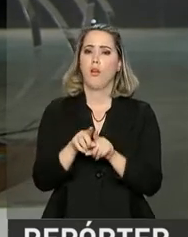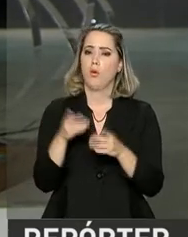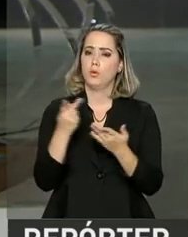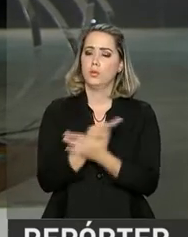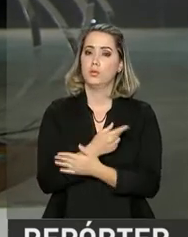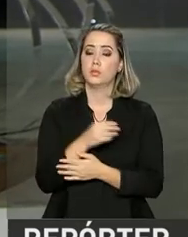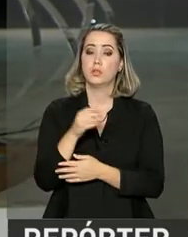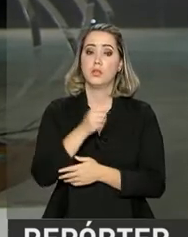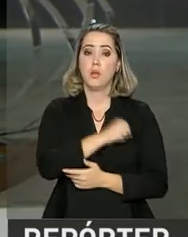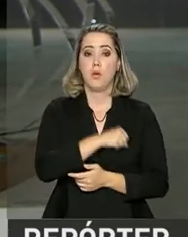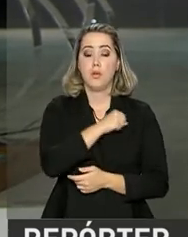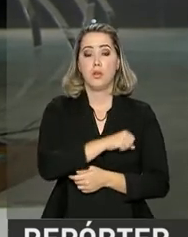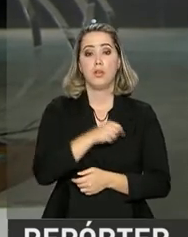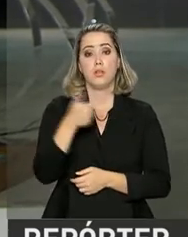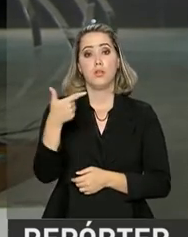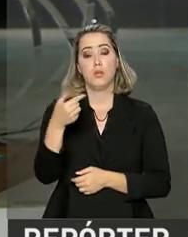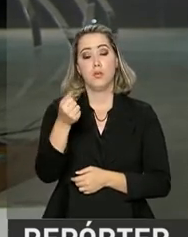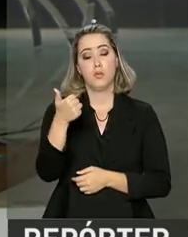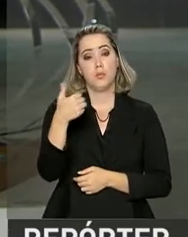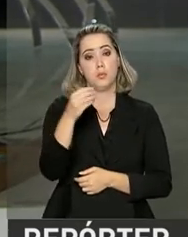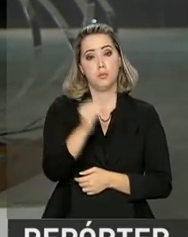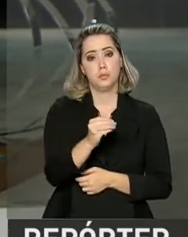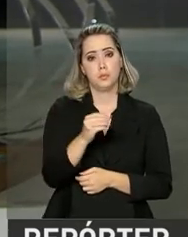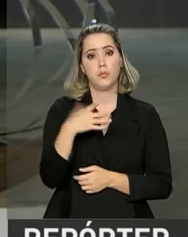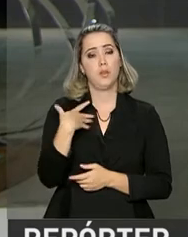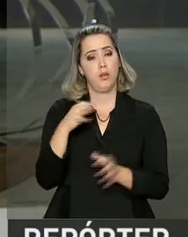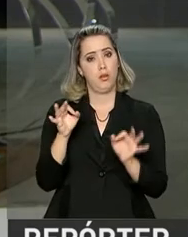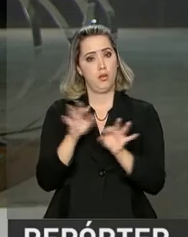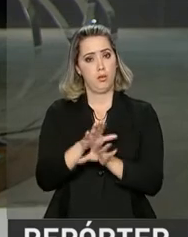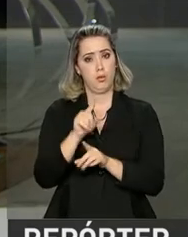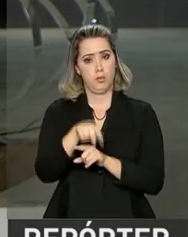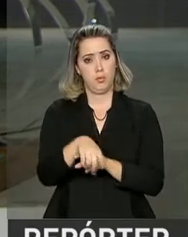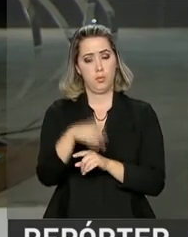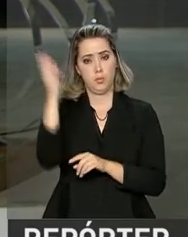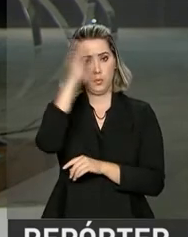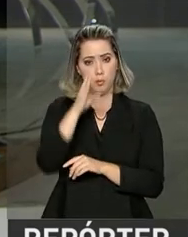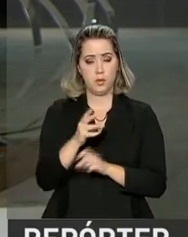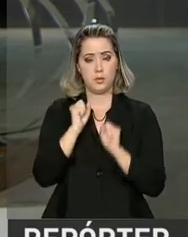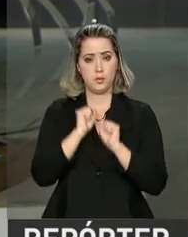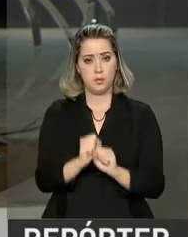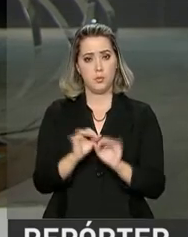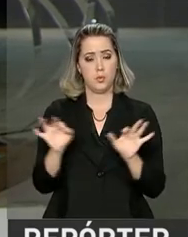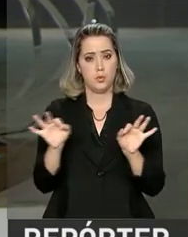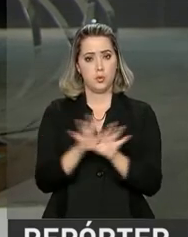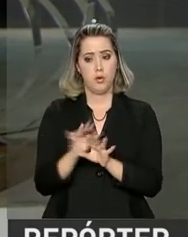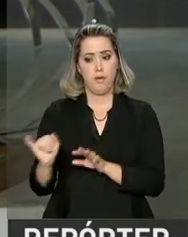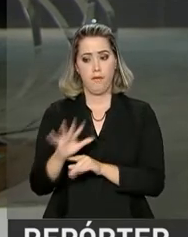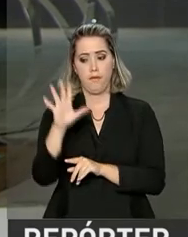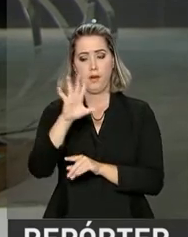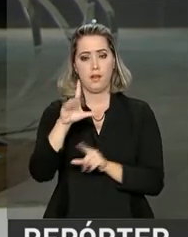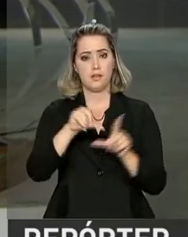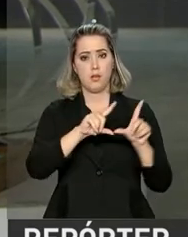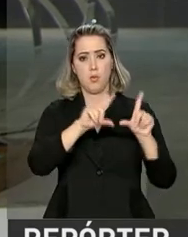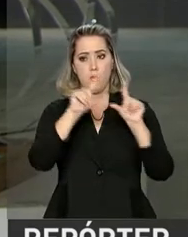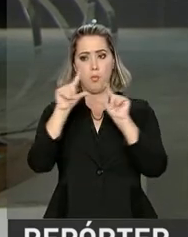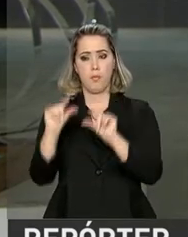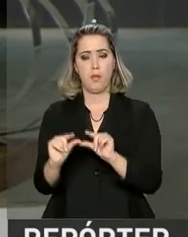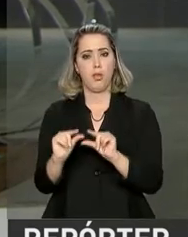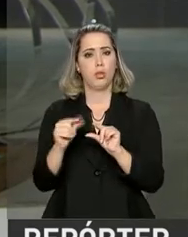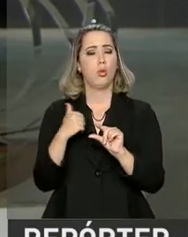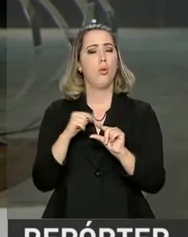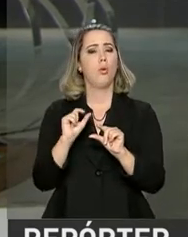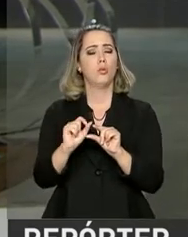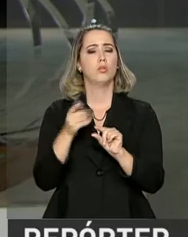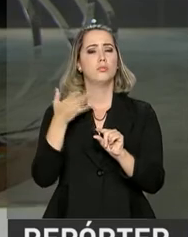foi em agosto de 2010. E a última vez que o Brasil conseguiu fechar a inflação no ano abaixo do centro da meta do Banco